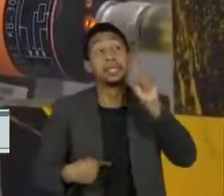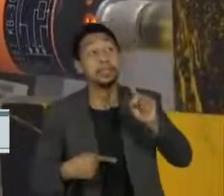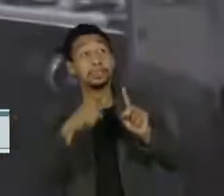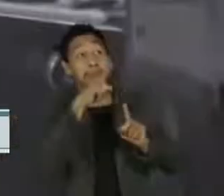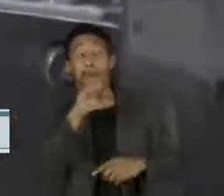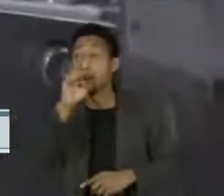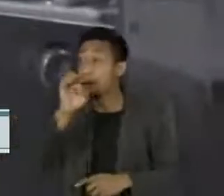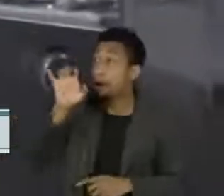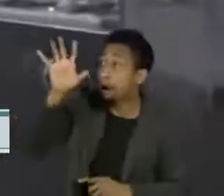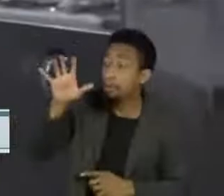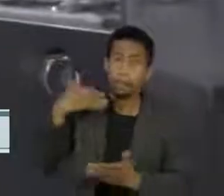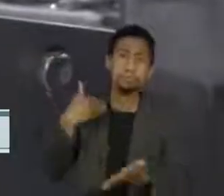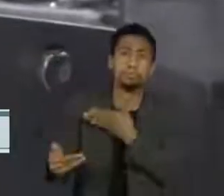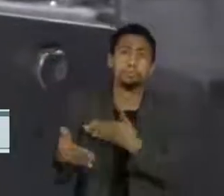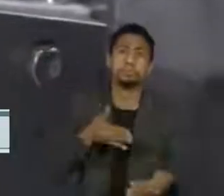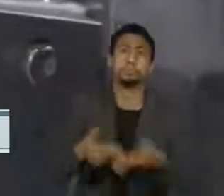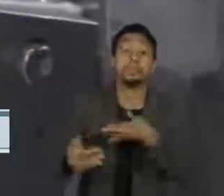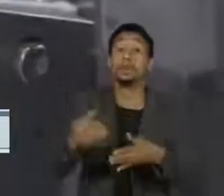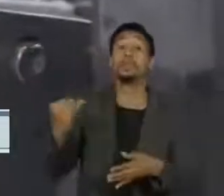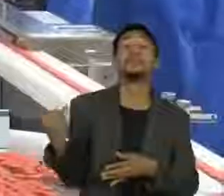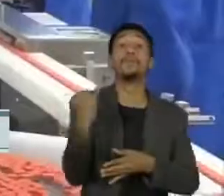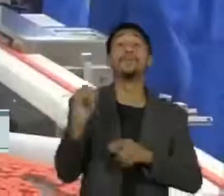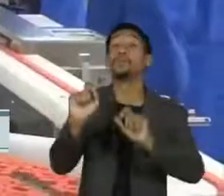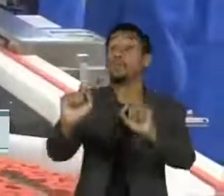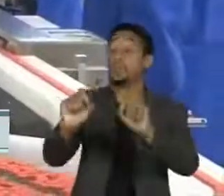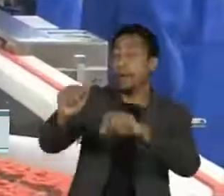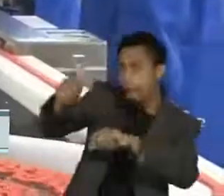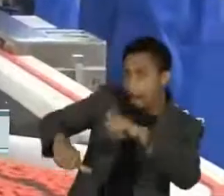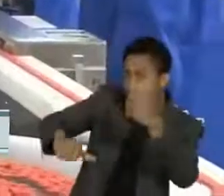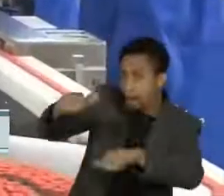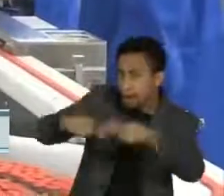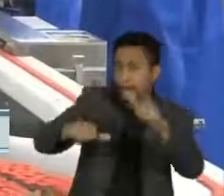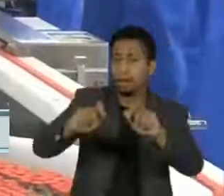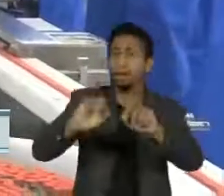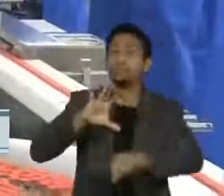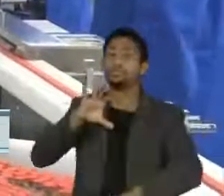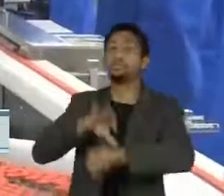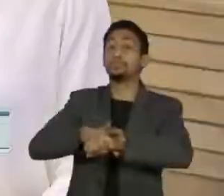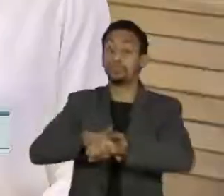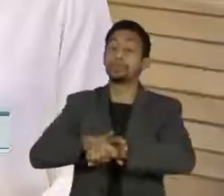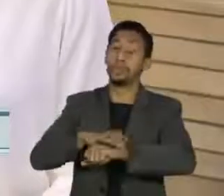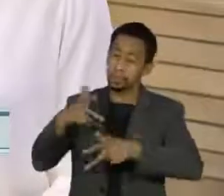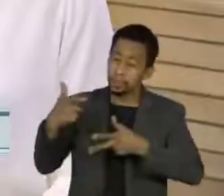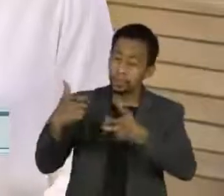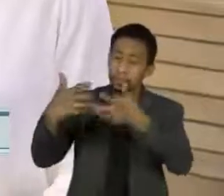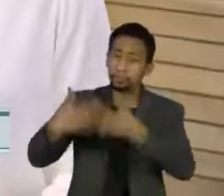da Europa, se vem de outro lugar. O que importa é avaliar a sua segurança e eficácia.